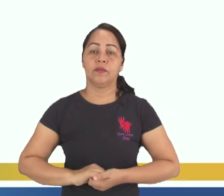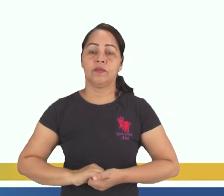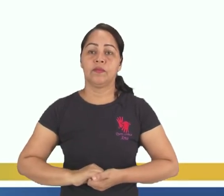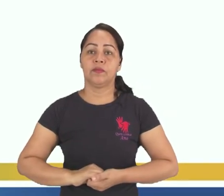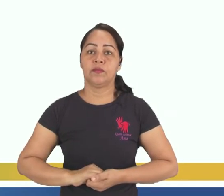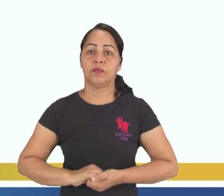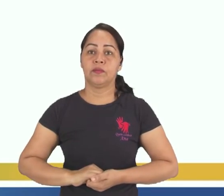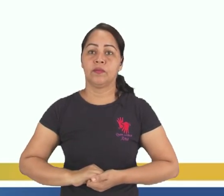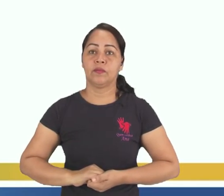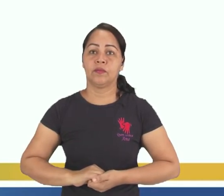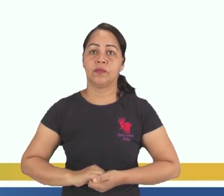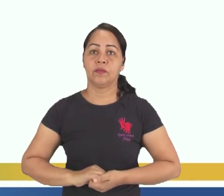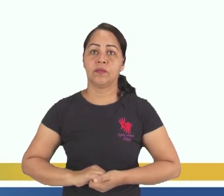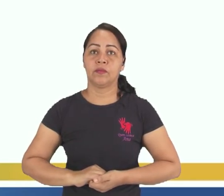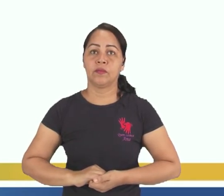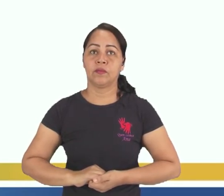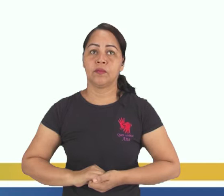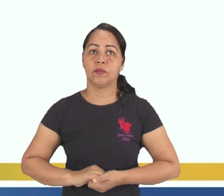Opa.